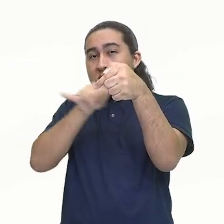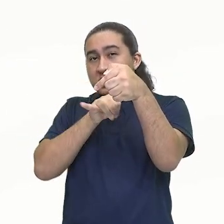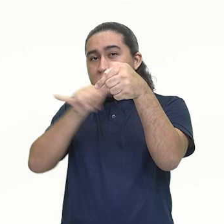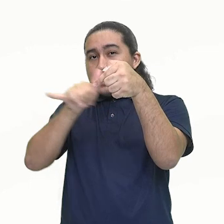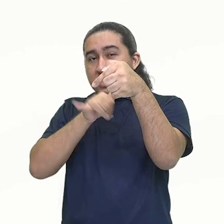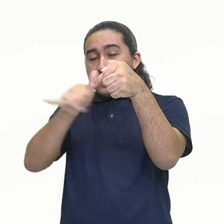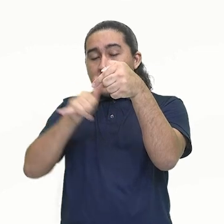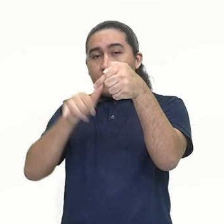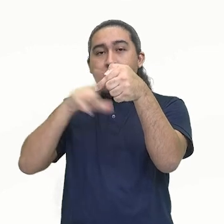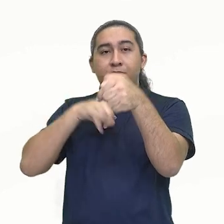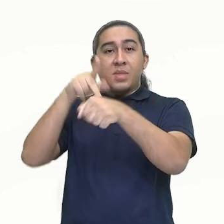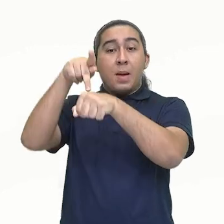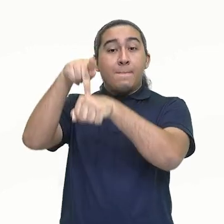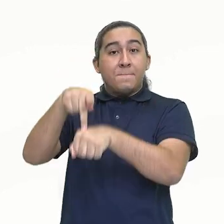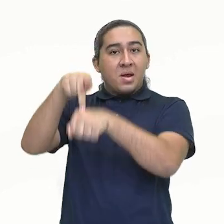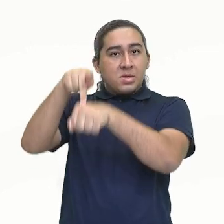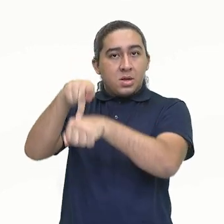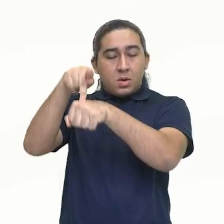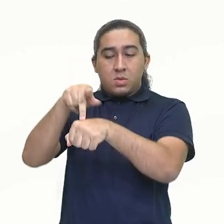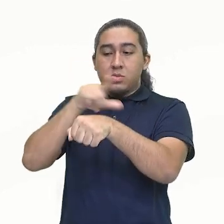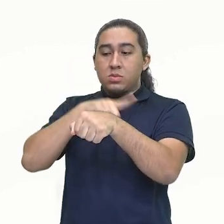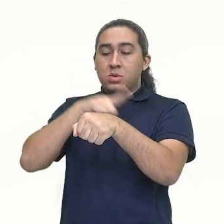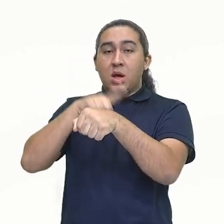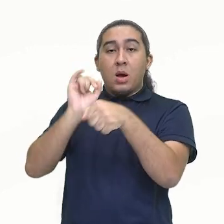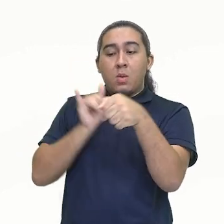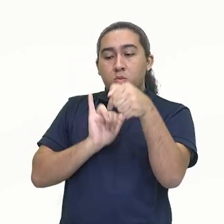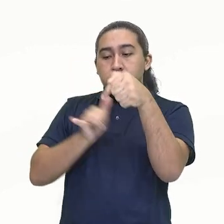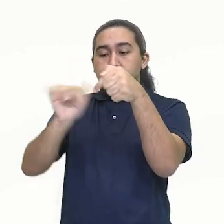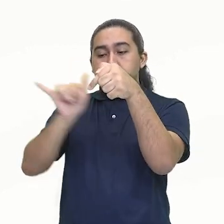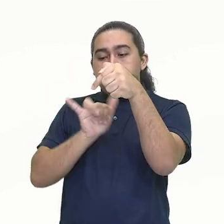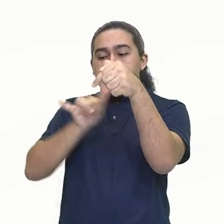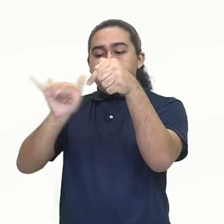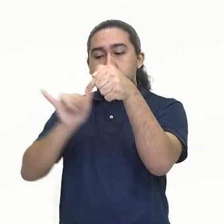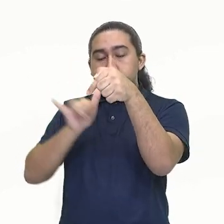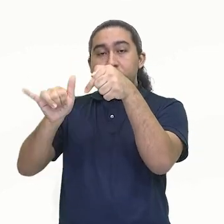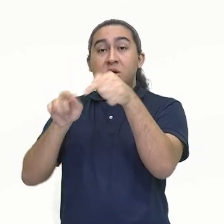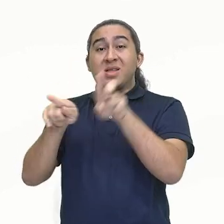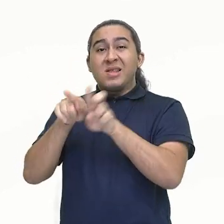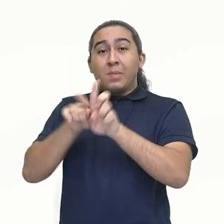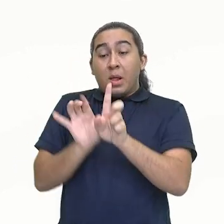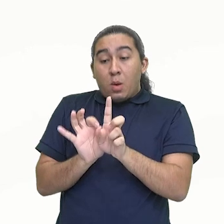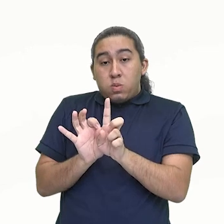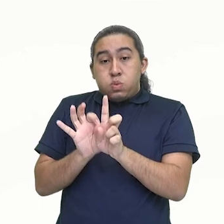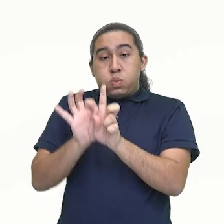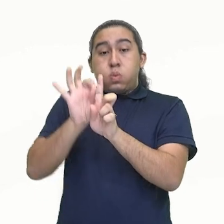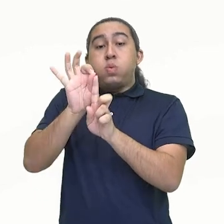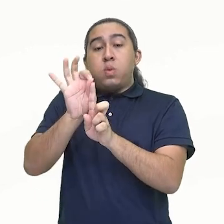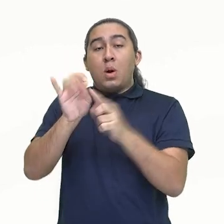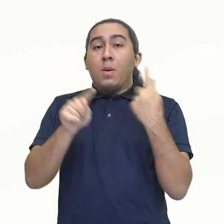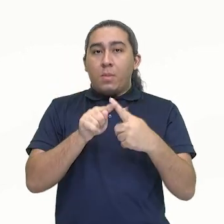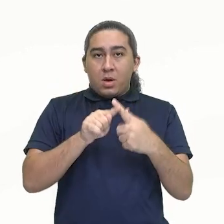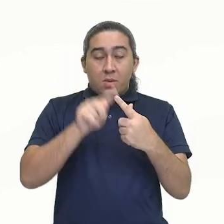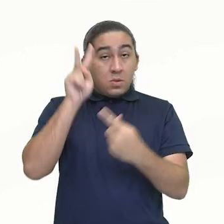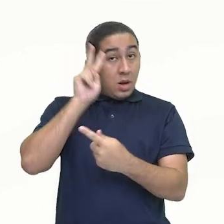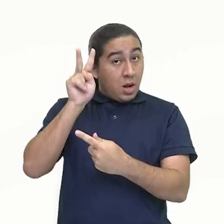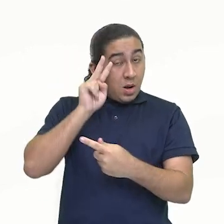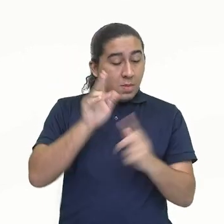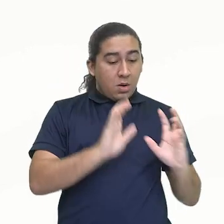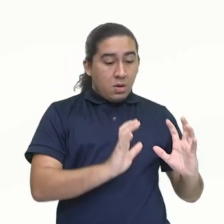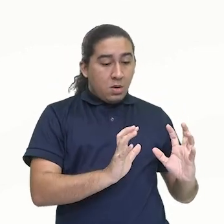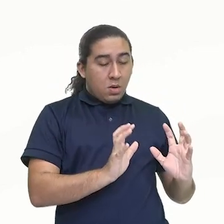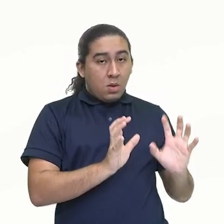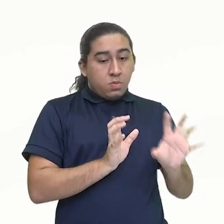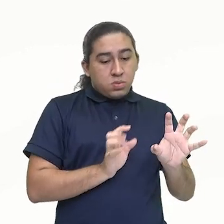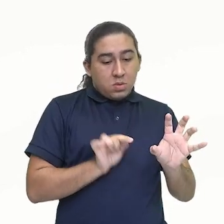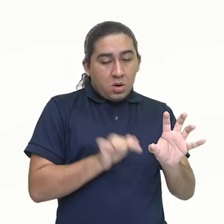essa pressão das descargas elétricas e a temperatura, né, porque, acreditem, estado de